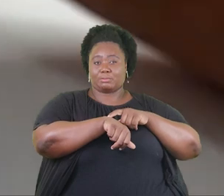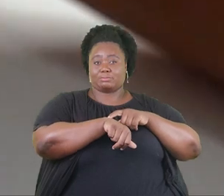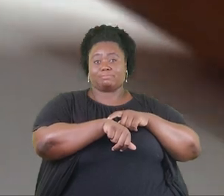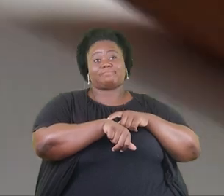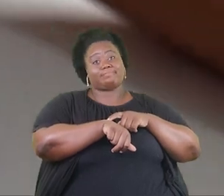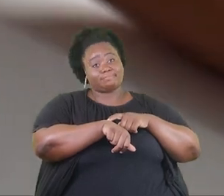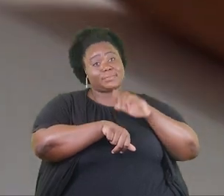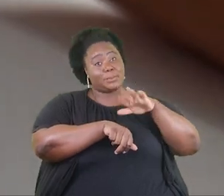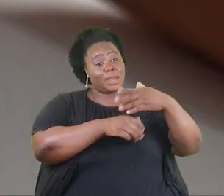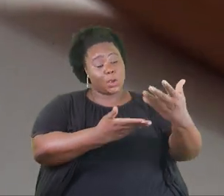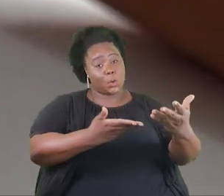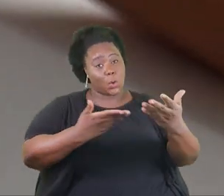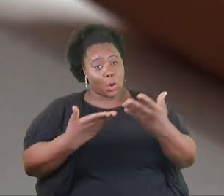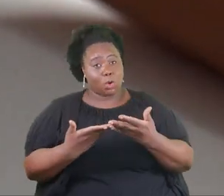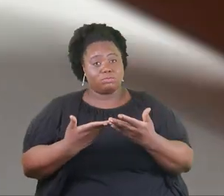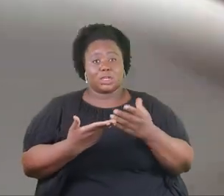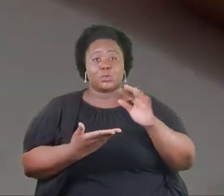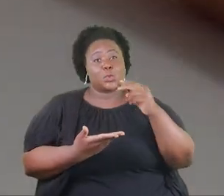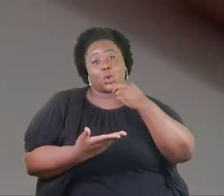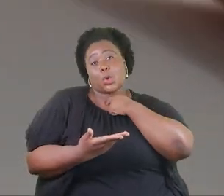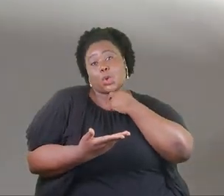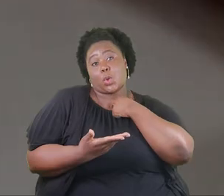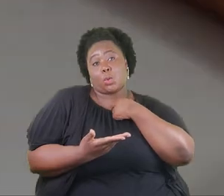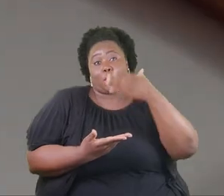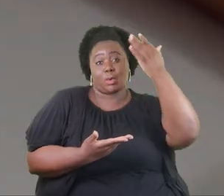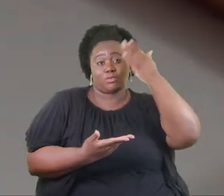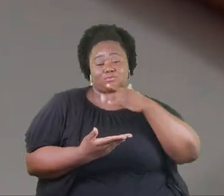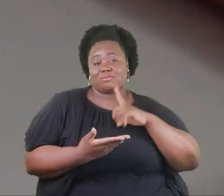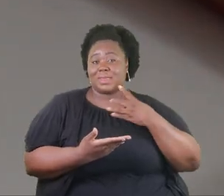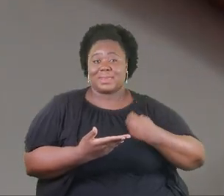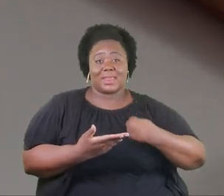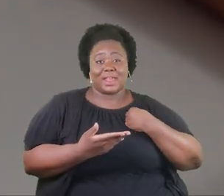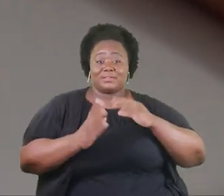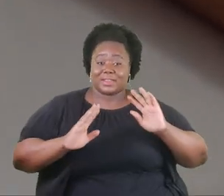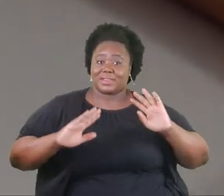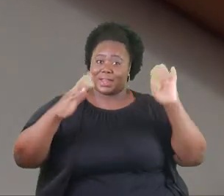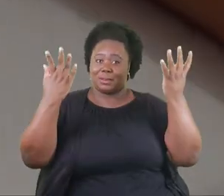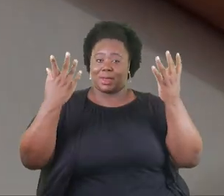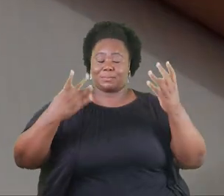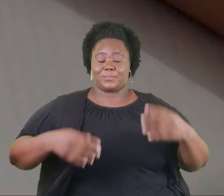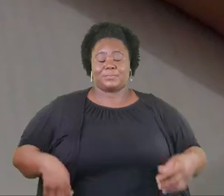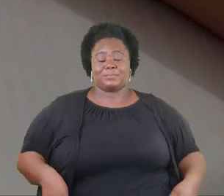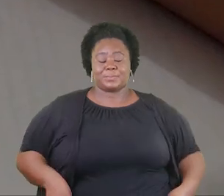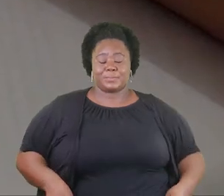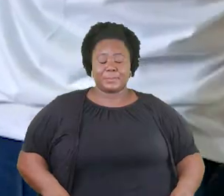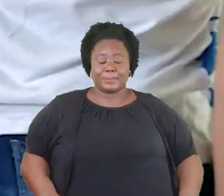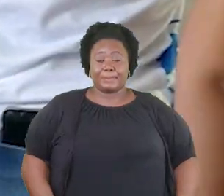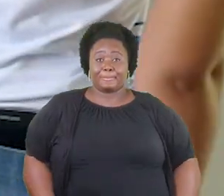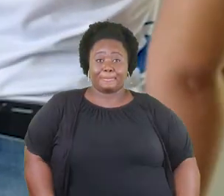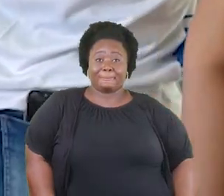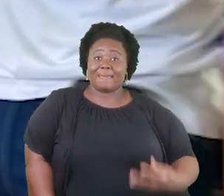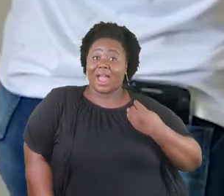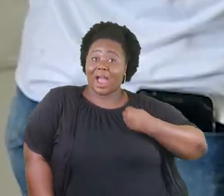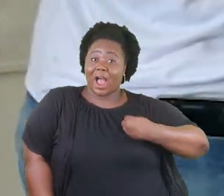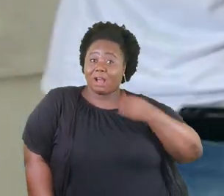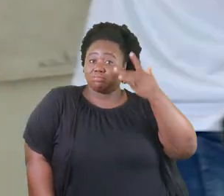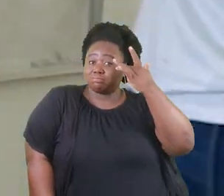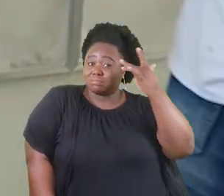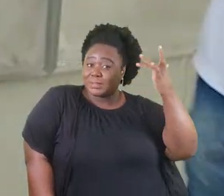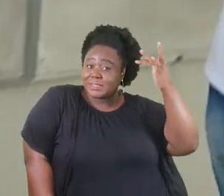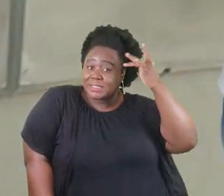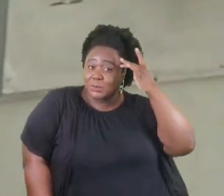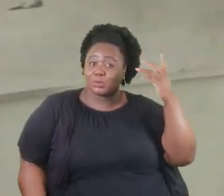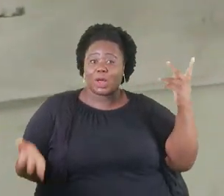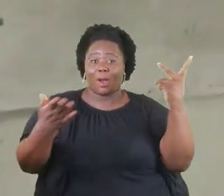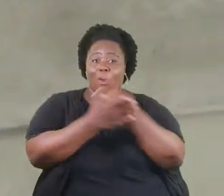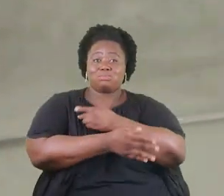que convidados, não poderiam comparecer às festividades de independência. A vida adulta lhes alcançou